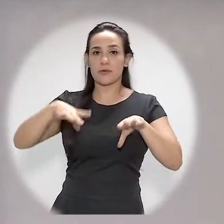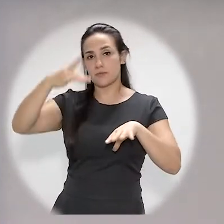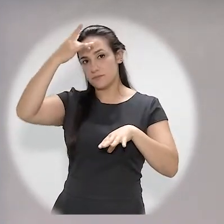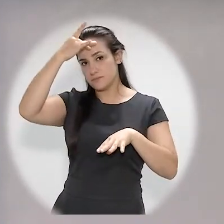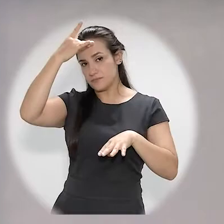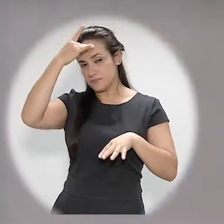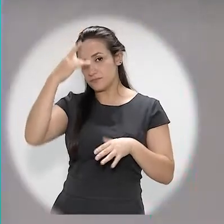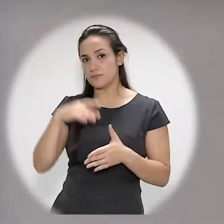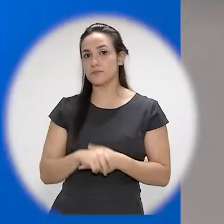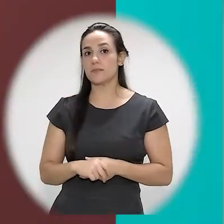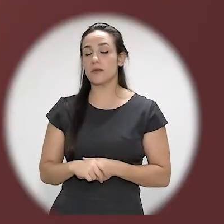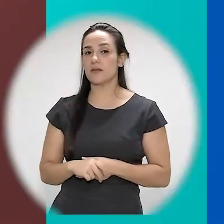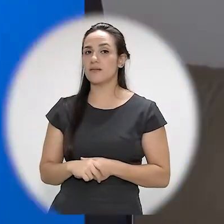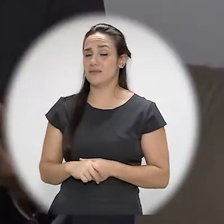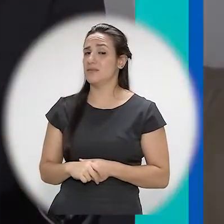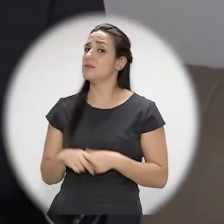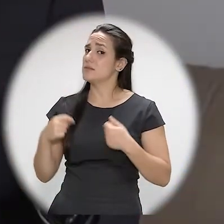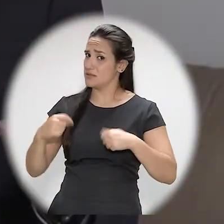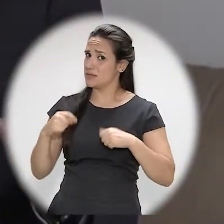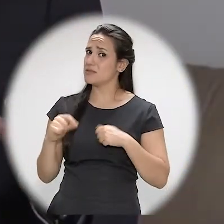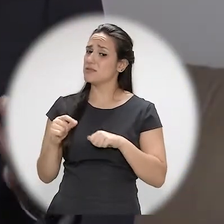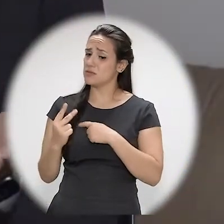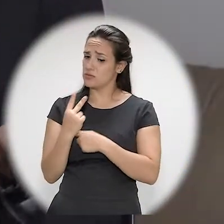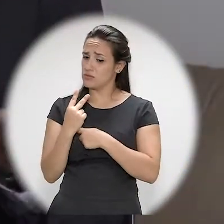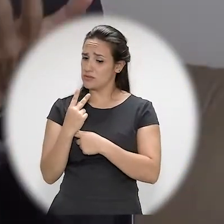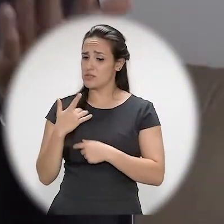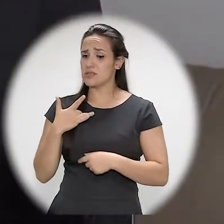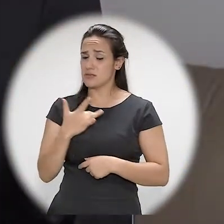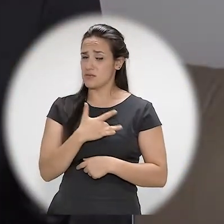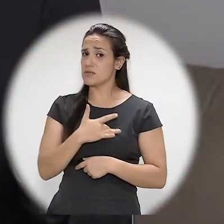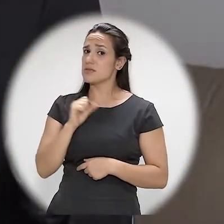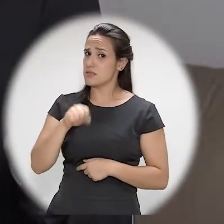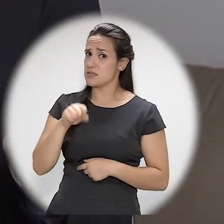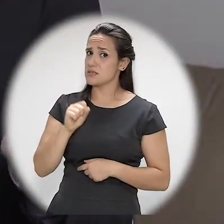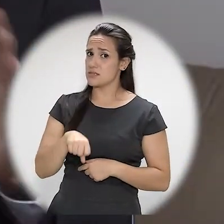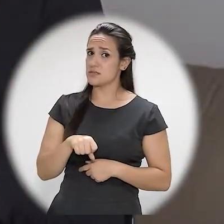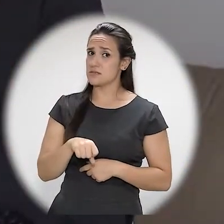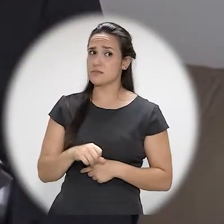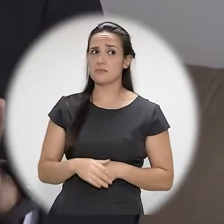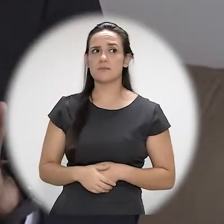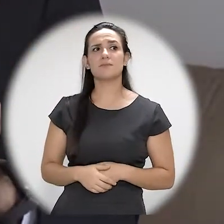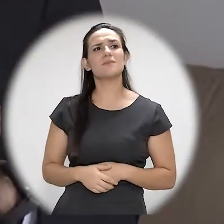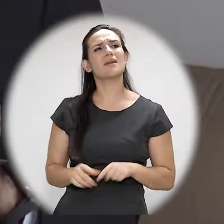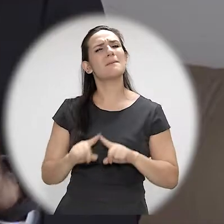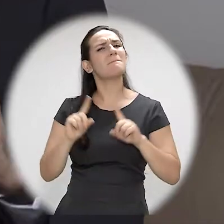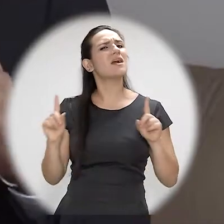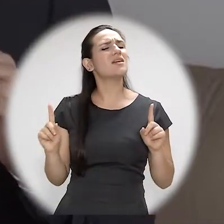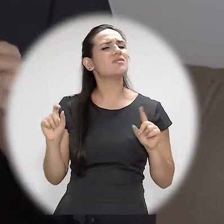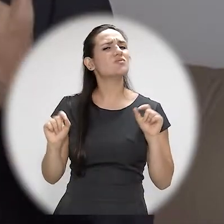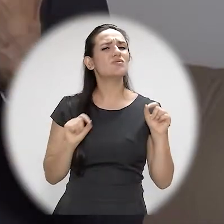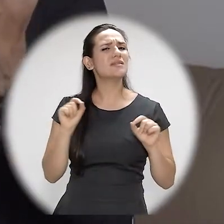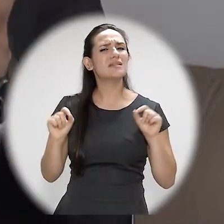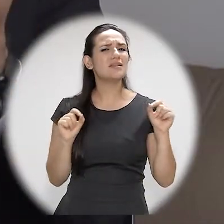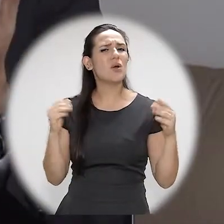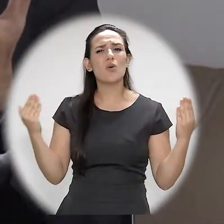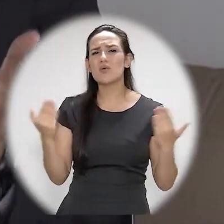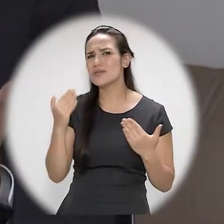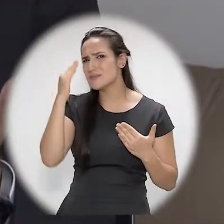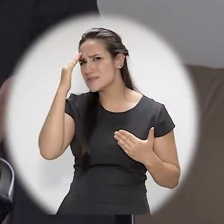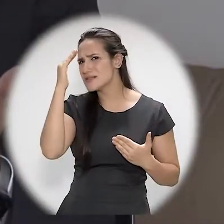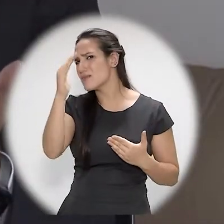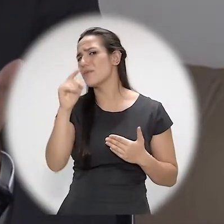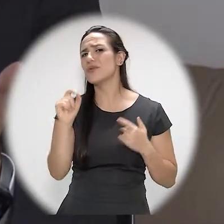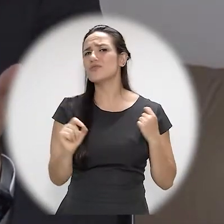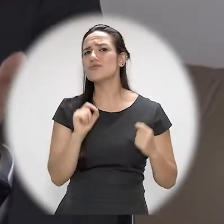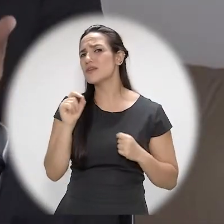nossa saúde mental. Cuidar da saúde é importante sempre, para qualquer área. Mas o que nós mais